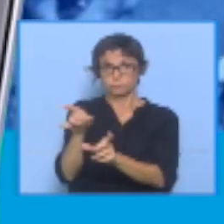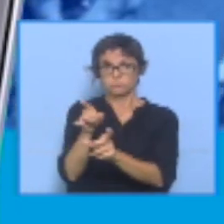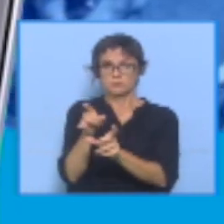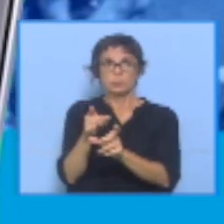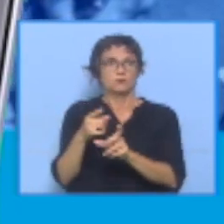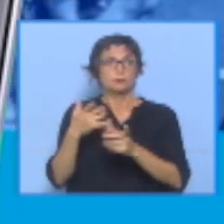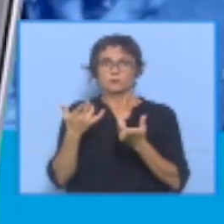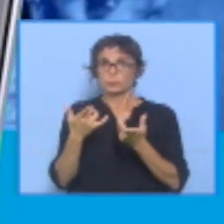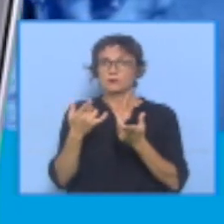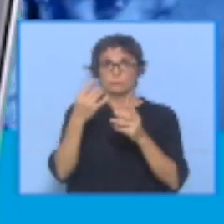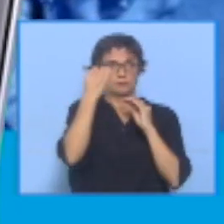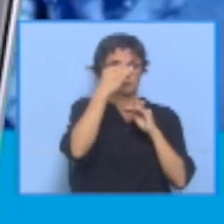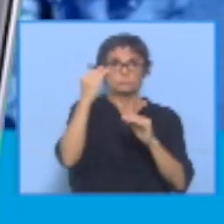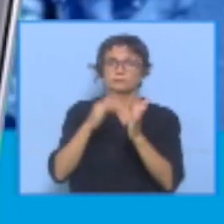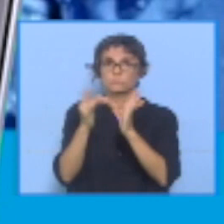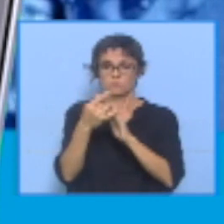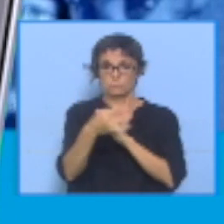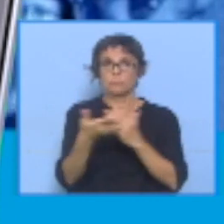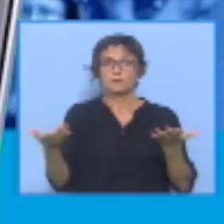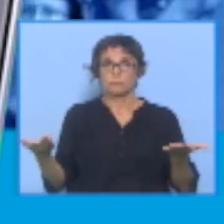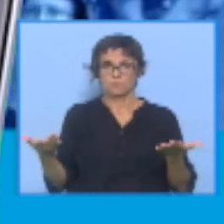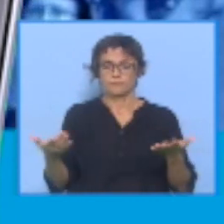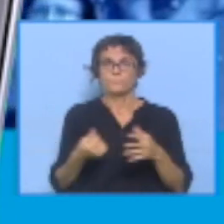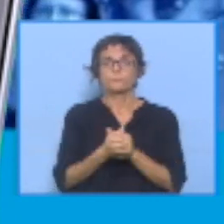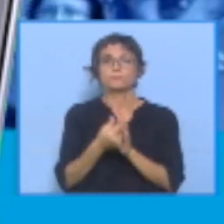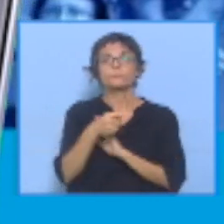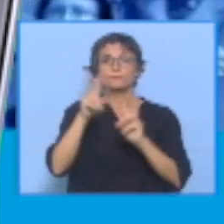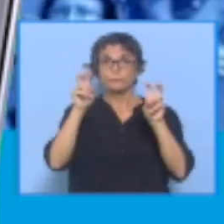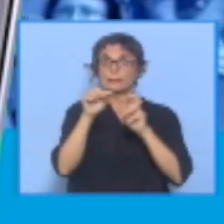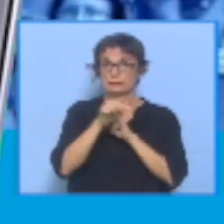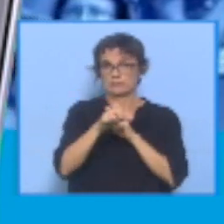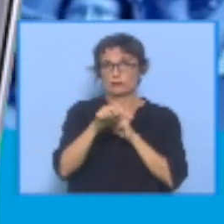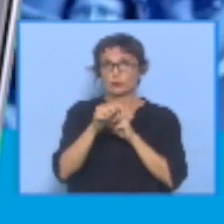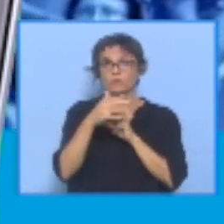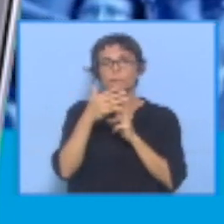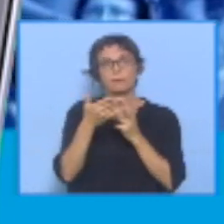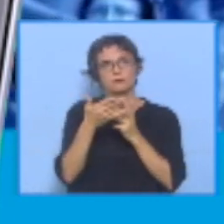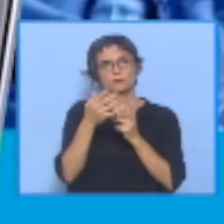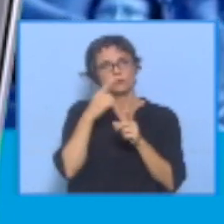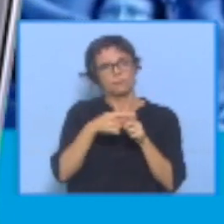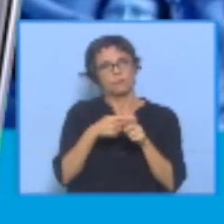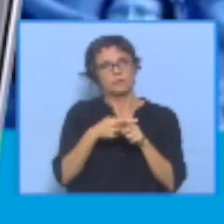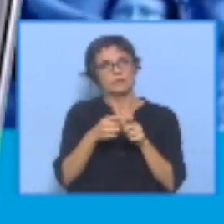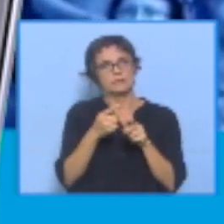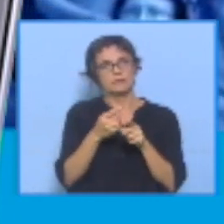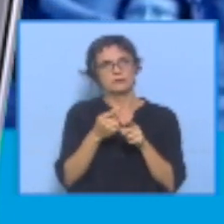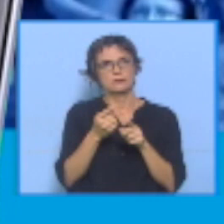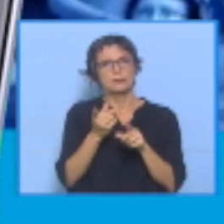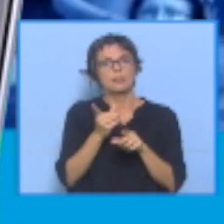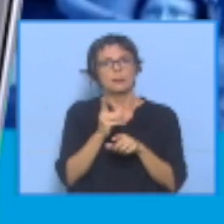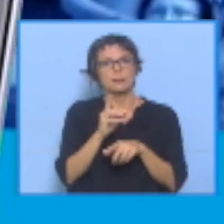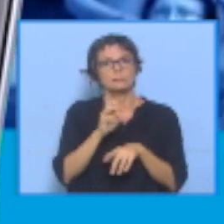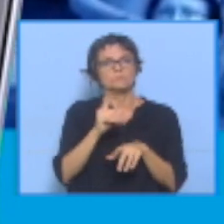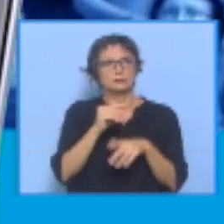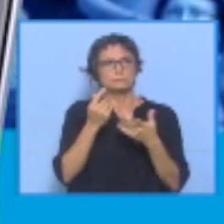mandato. Este tema é muito bonito porque, até pela forma pedagógica com que nos foi